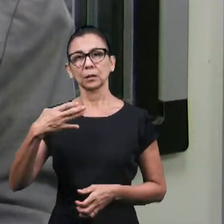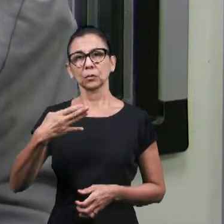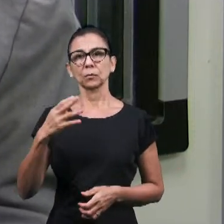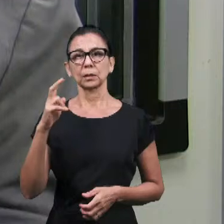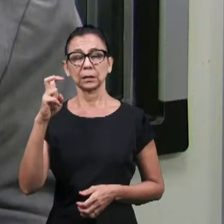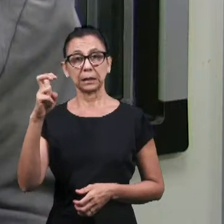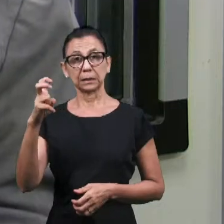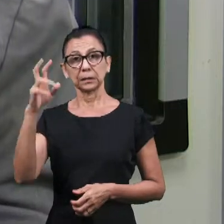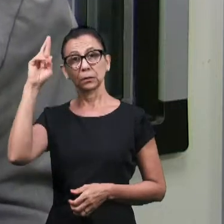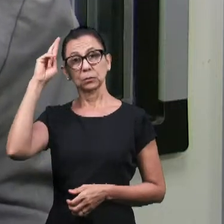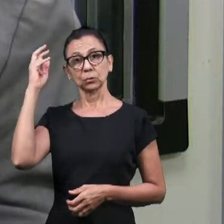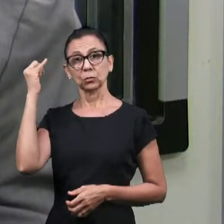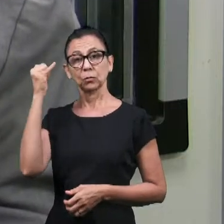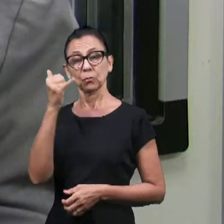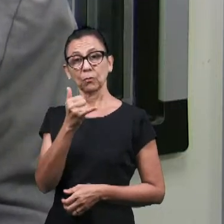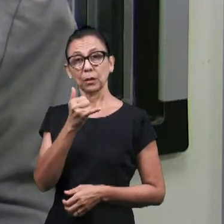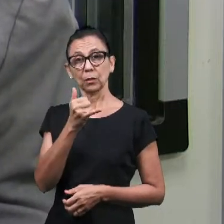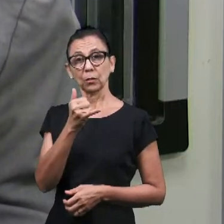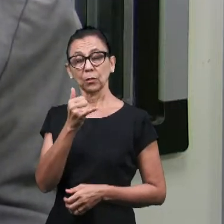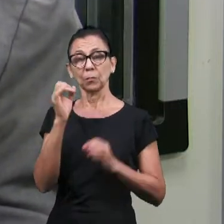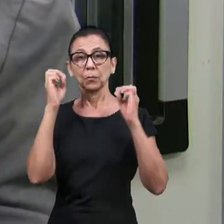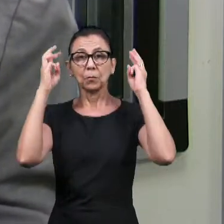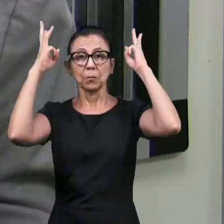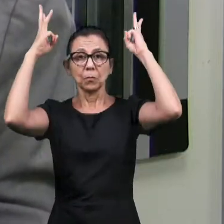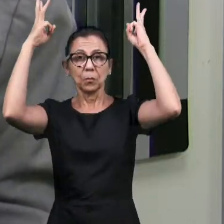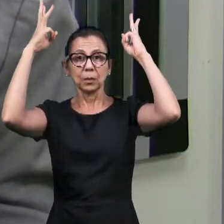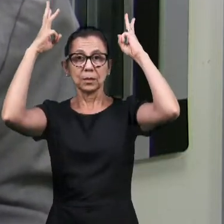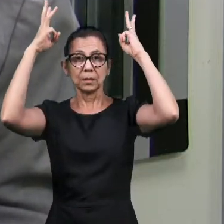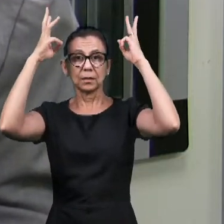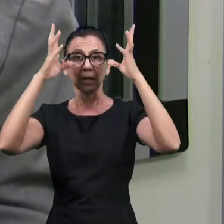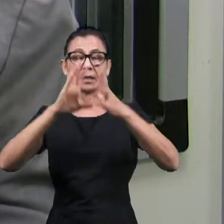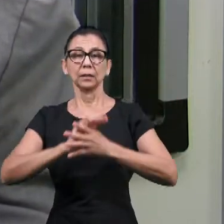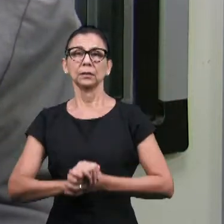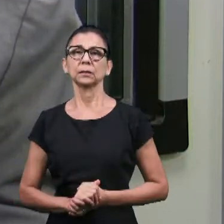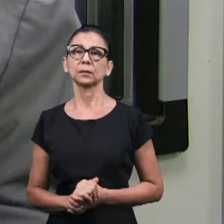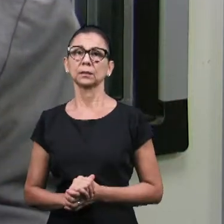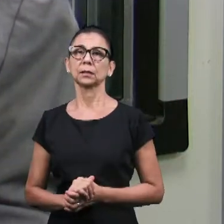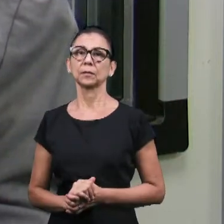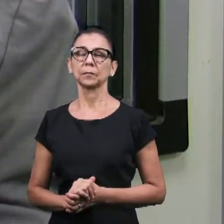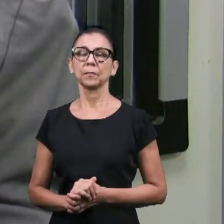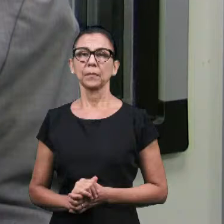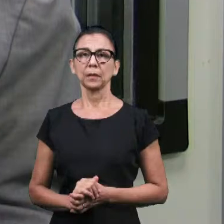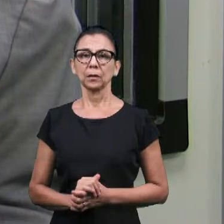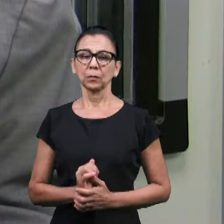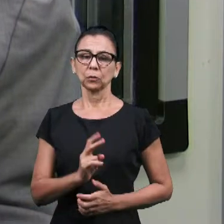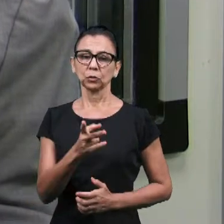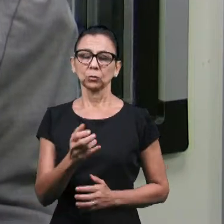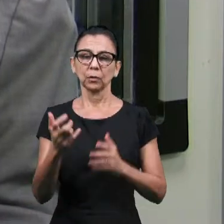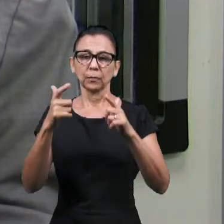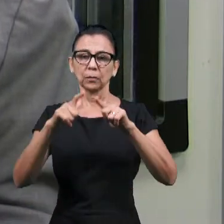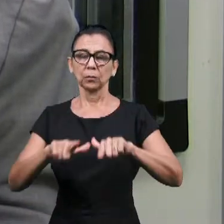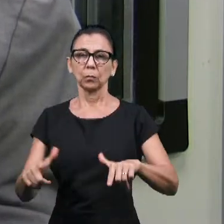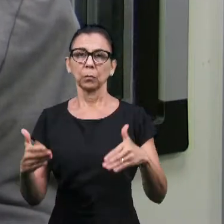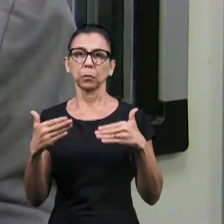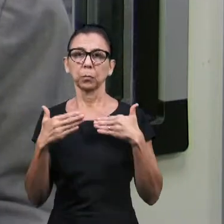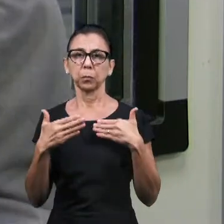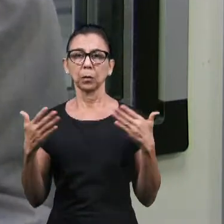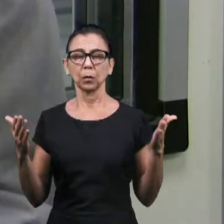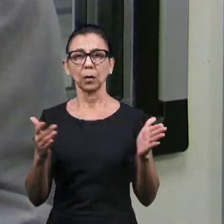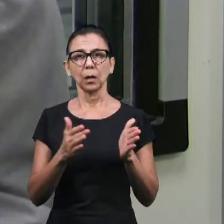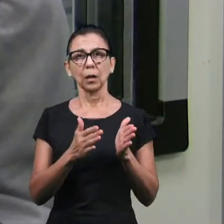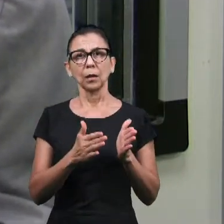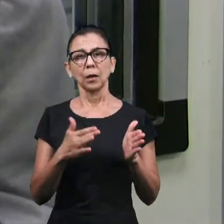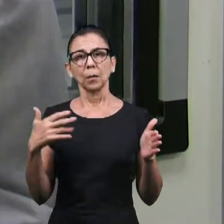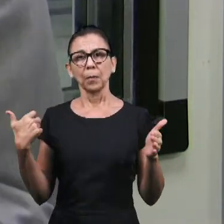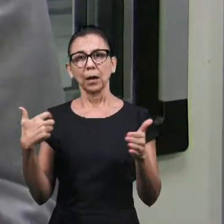desde o que o senhor falou Esta palavra Moisés andando Israel ainda no deserto até agora é isso que já sou da idade de 85